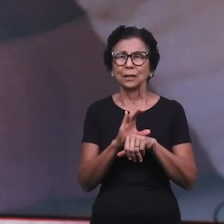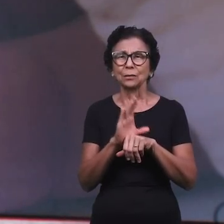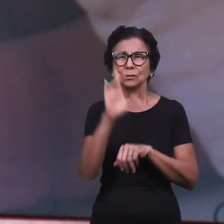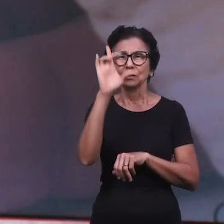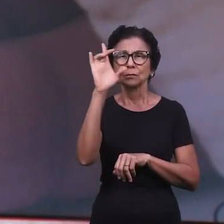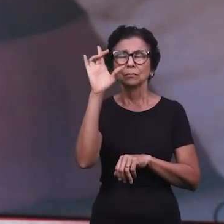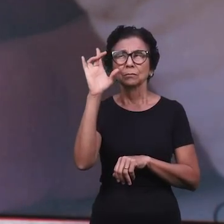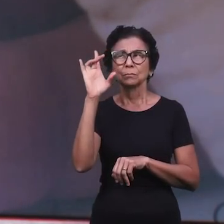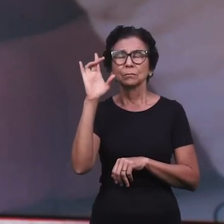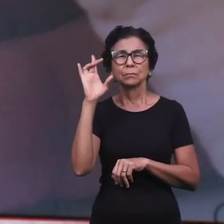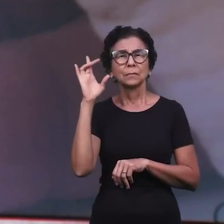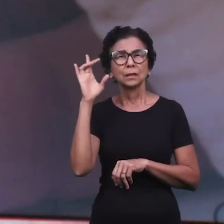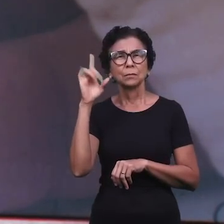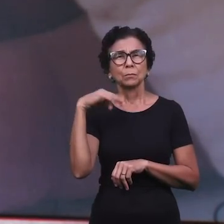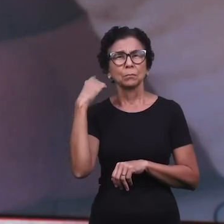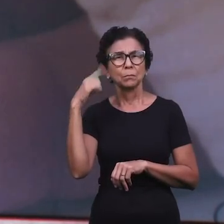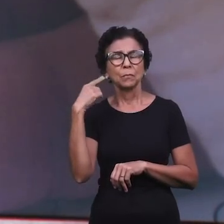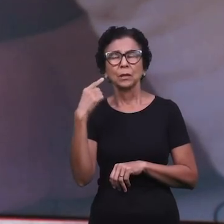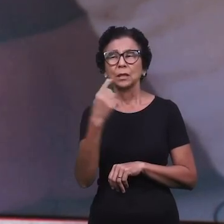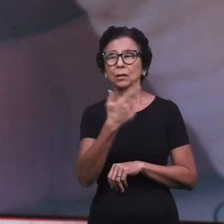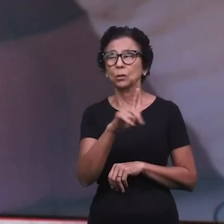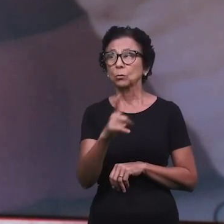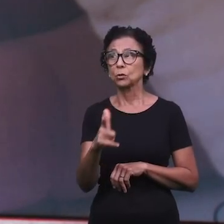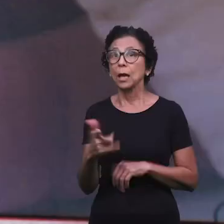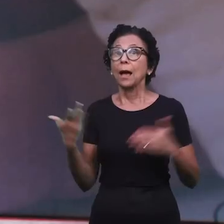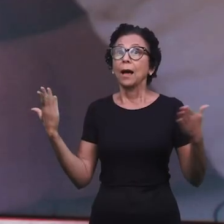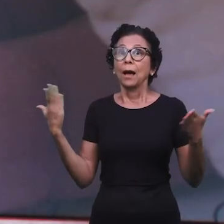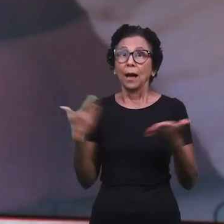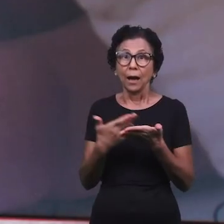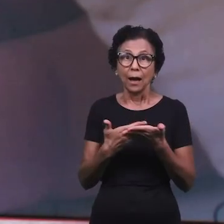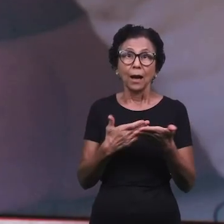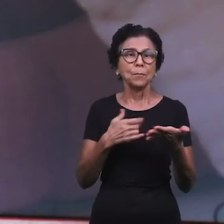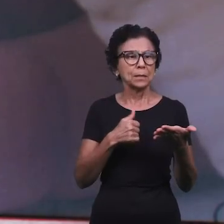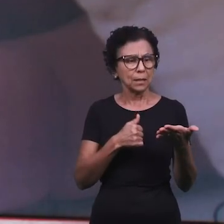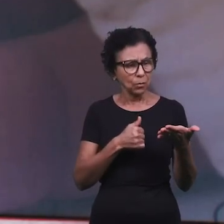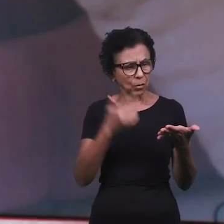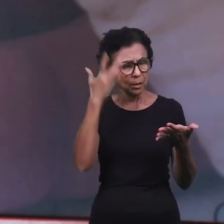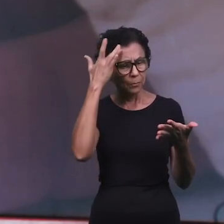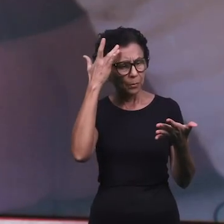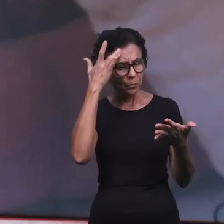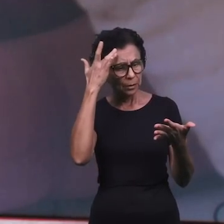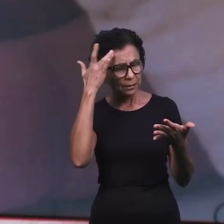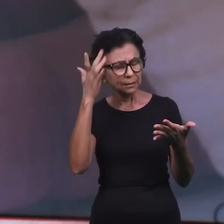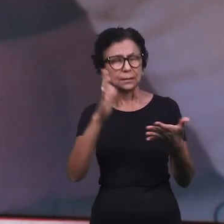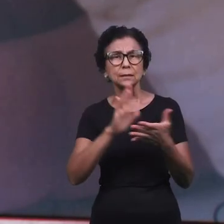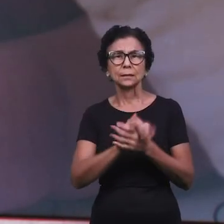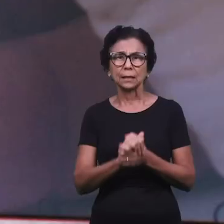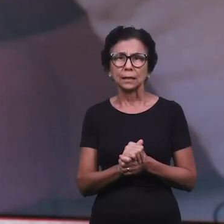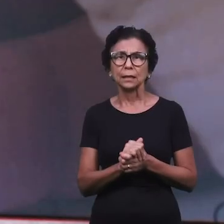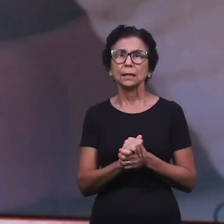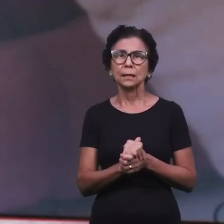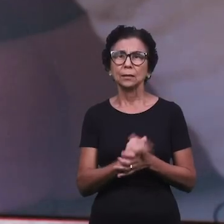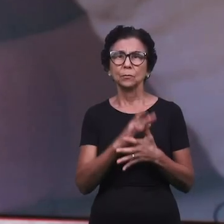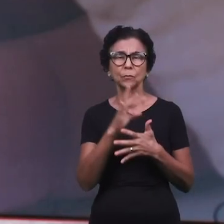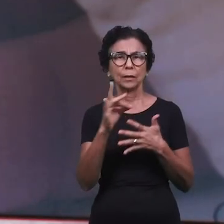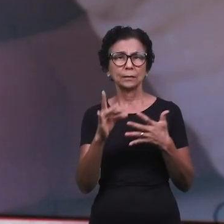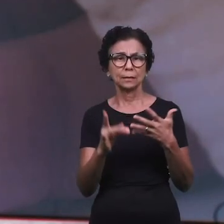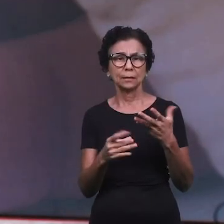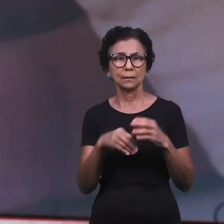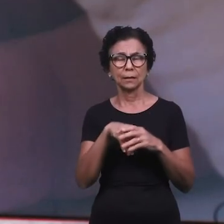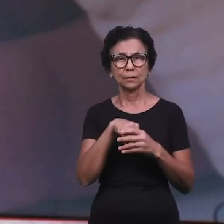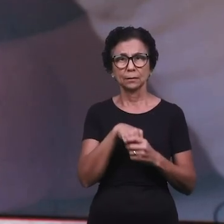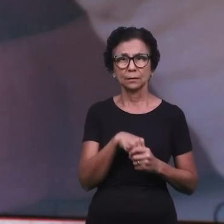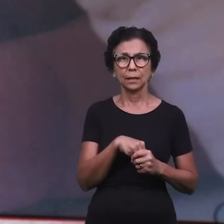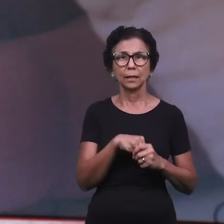evoluindo alguns temas, já conheço uma parte da Constituição, direitos e garantias fundamentais, é um tema sempre